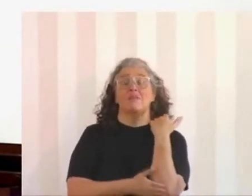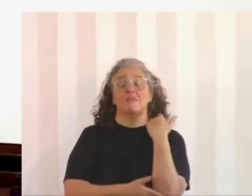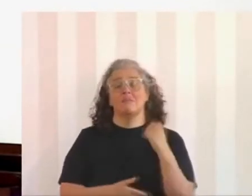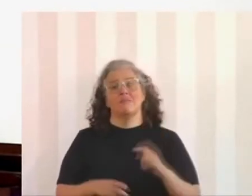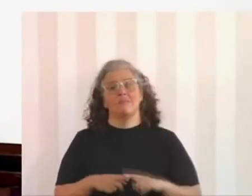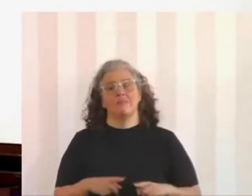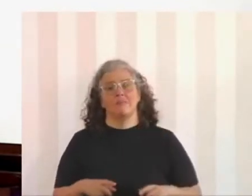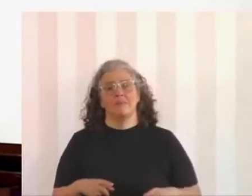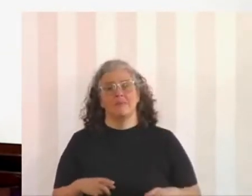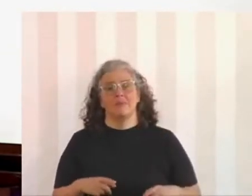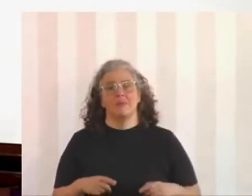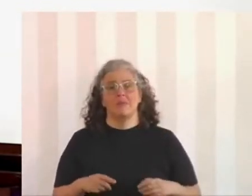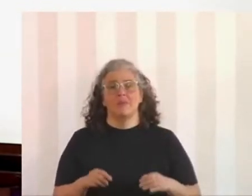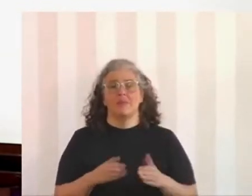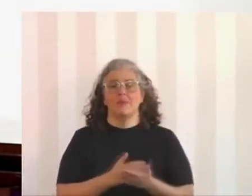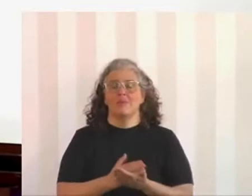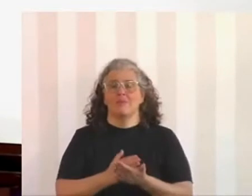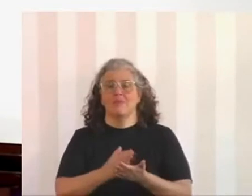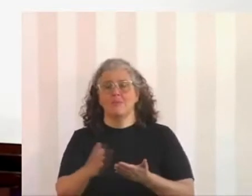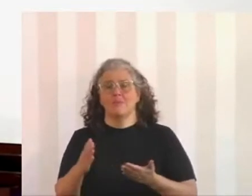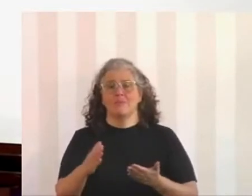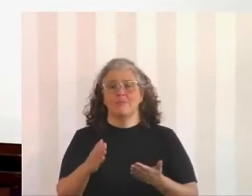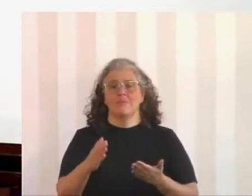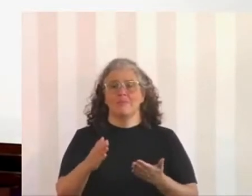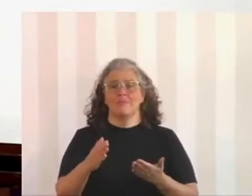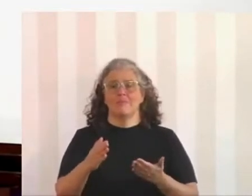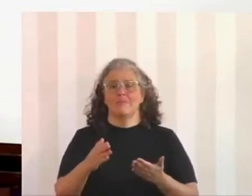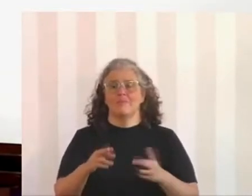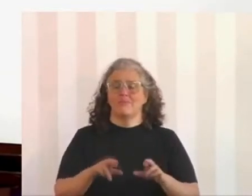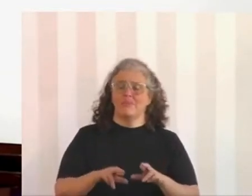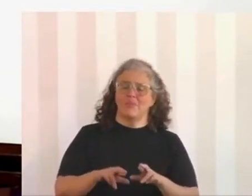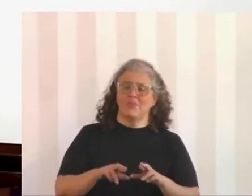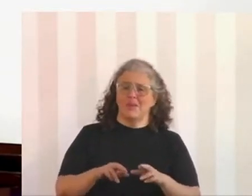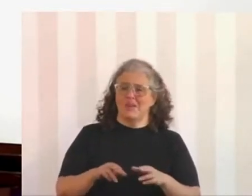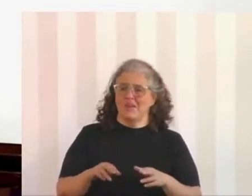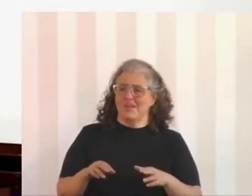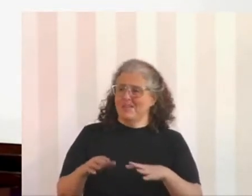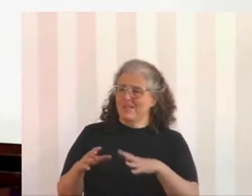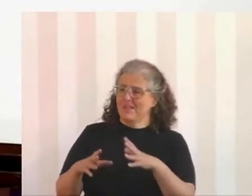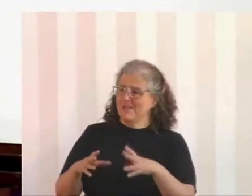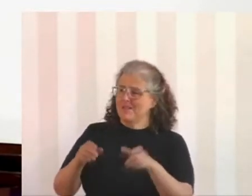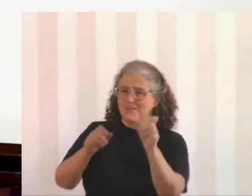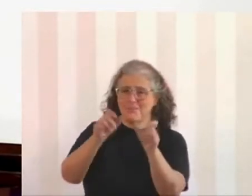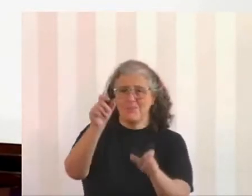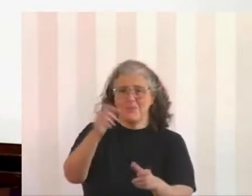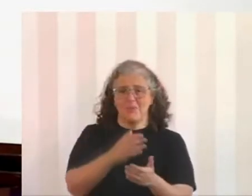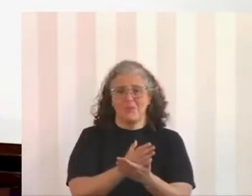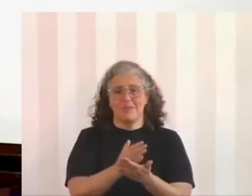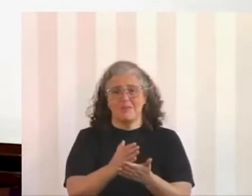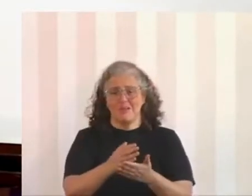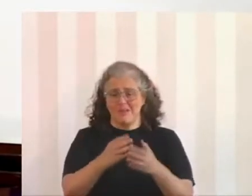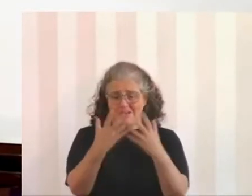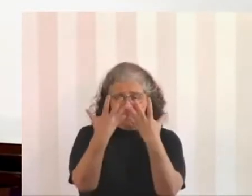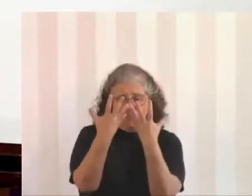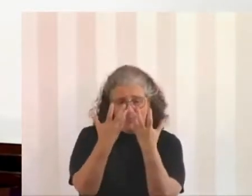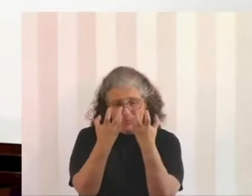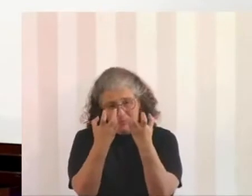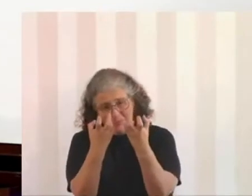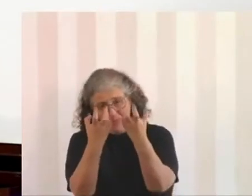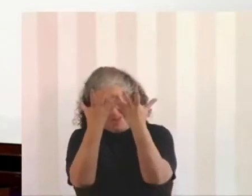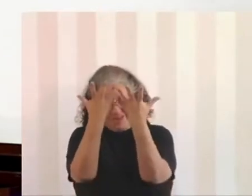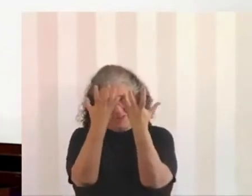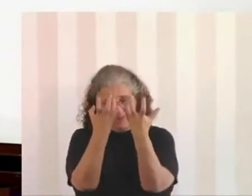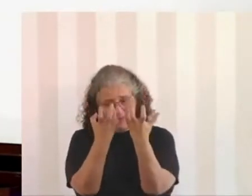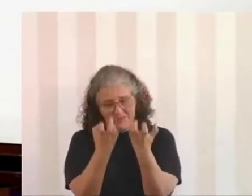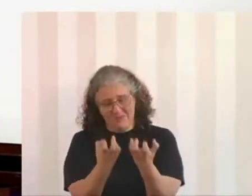começando a destruir um relacionamento saudável que aquela igreja tinha. E